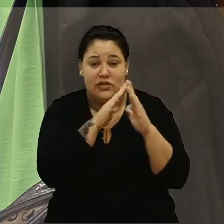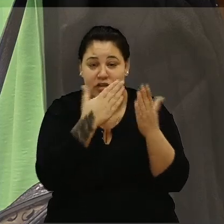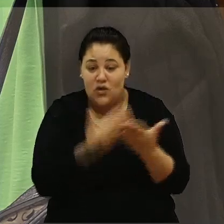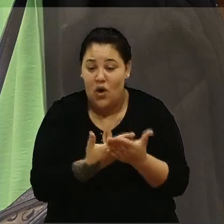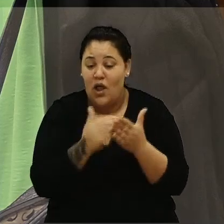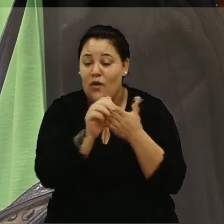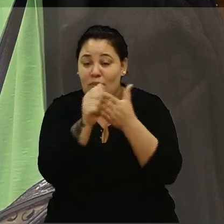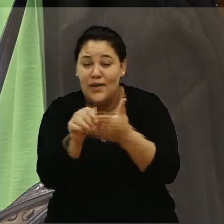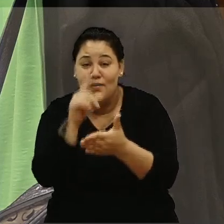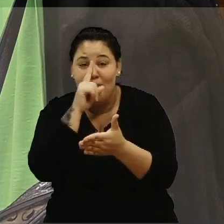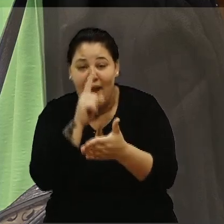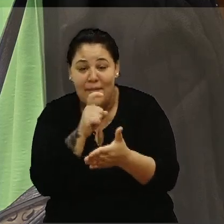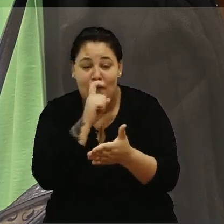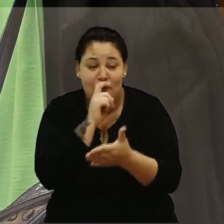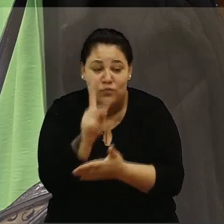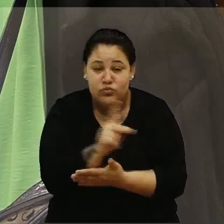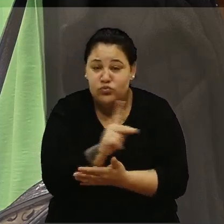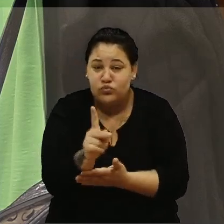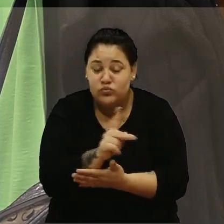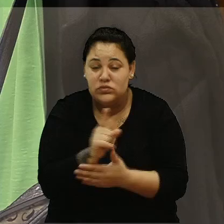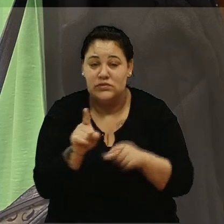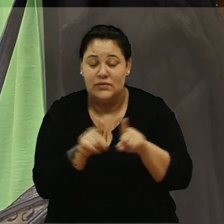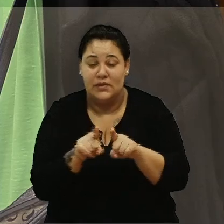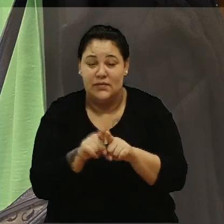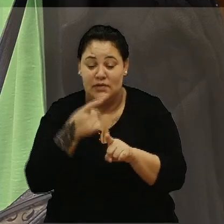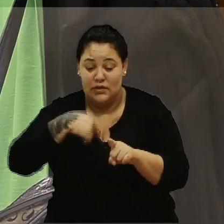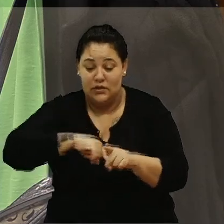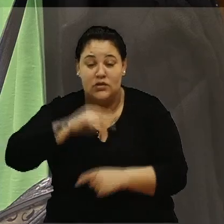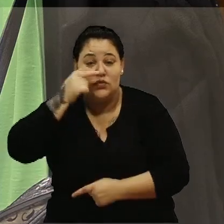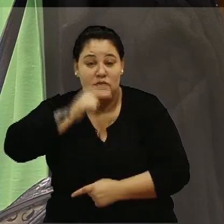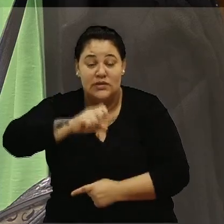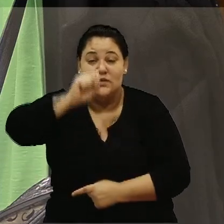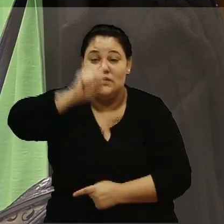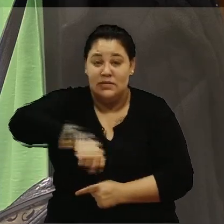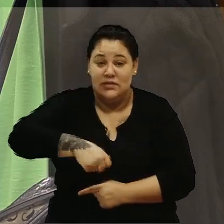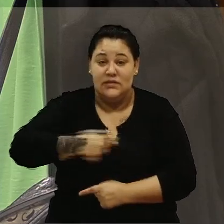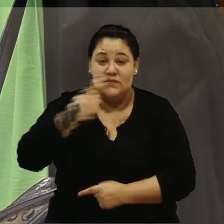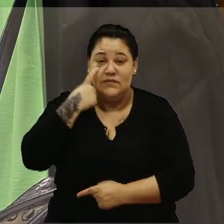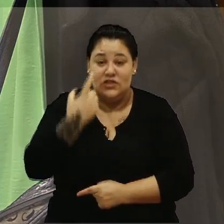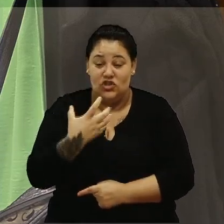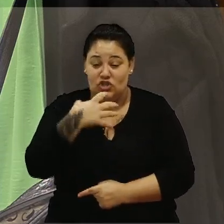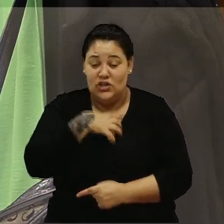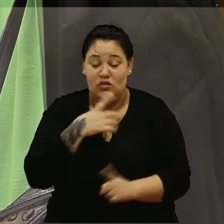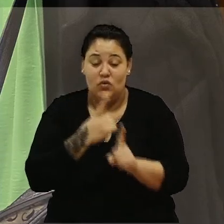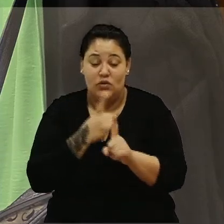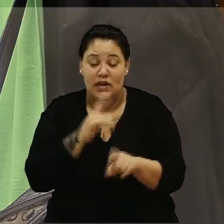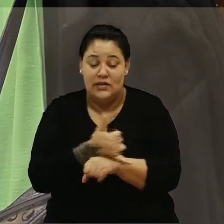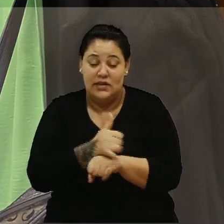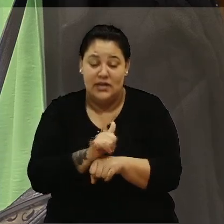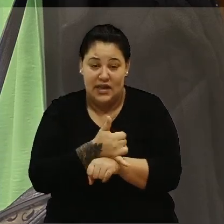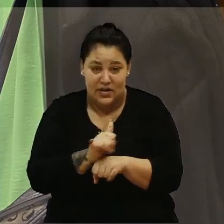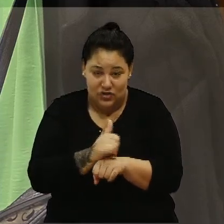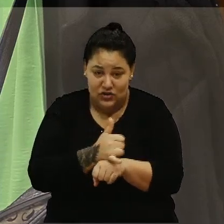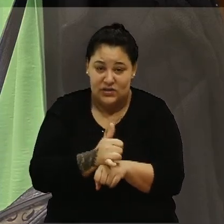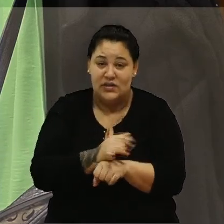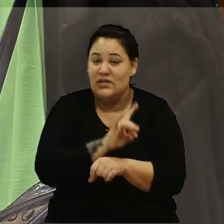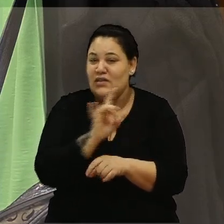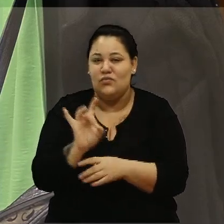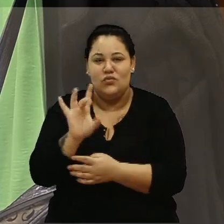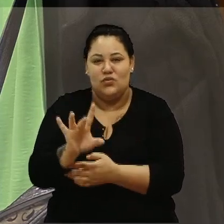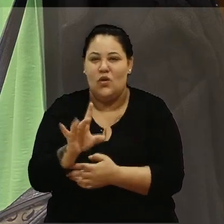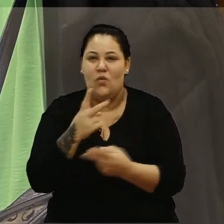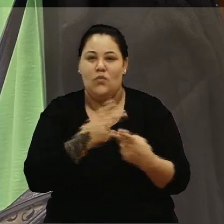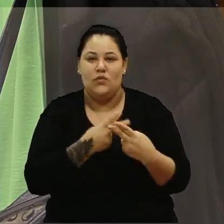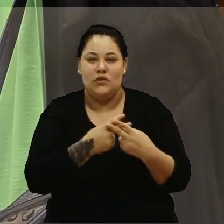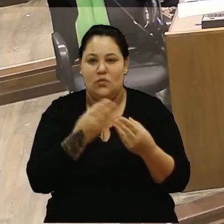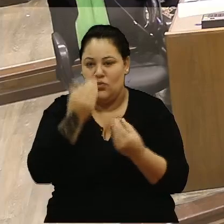os professores, os estudantes, para que a gente consiga, sim, ver formas de resolver efetivamente, não apenas com punição.